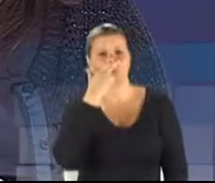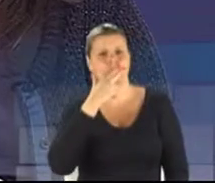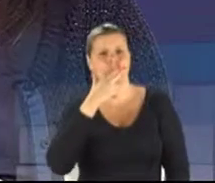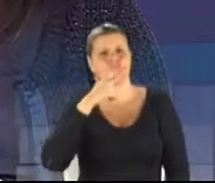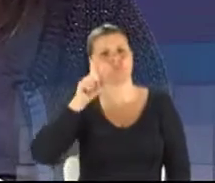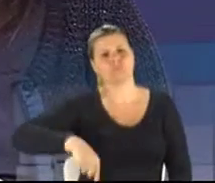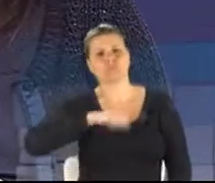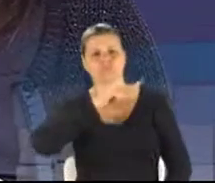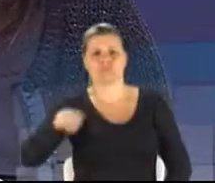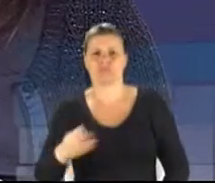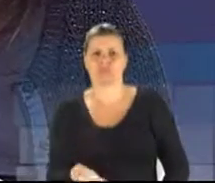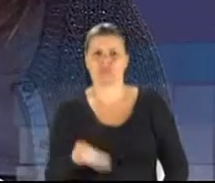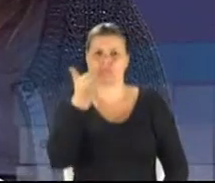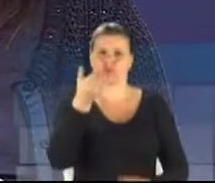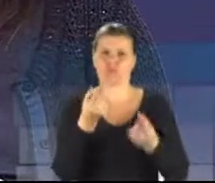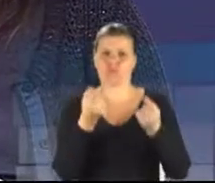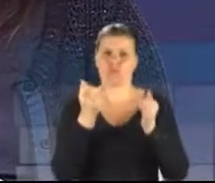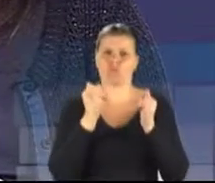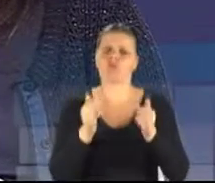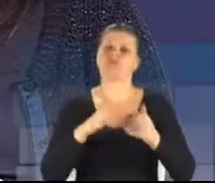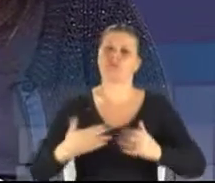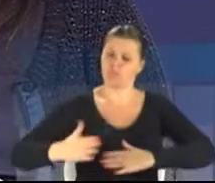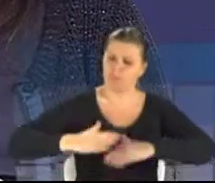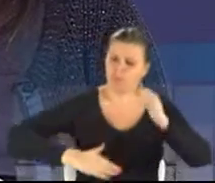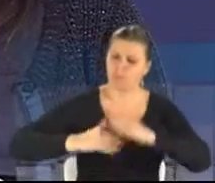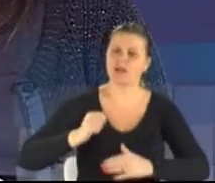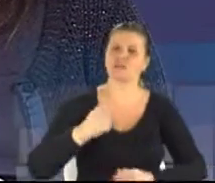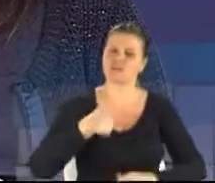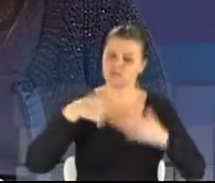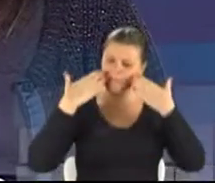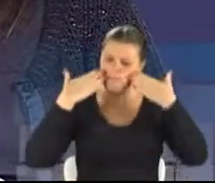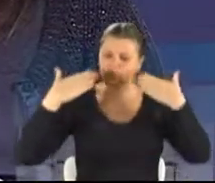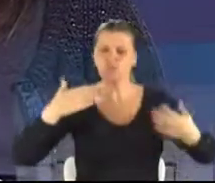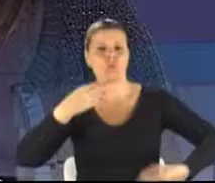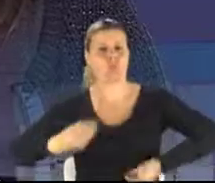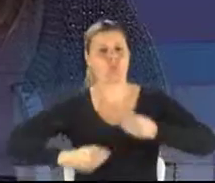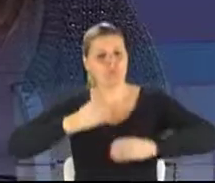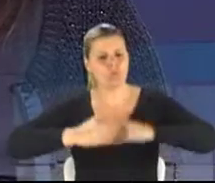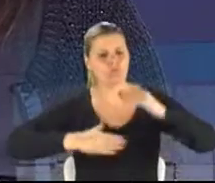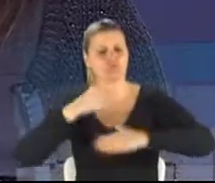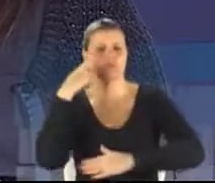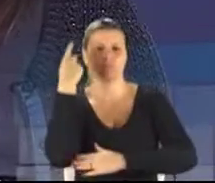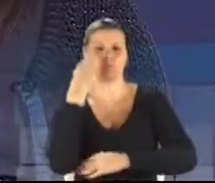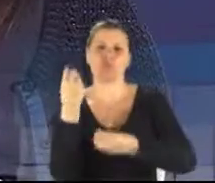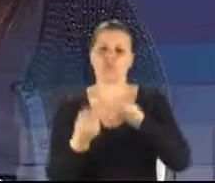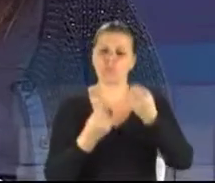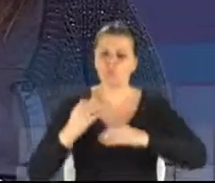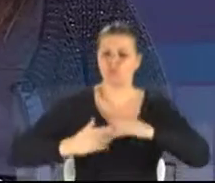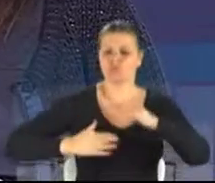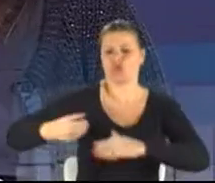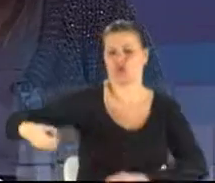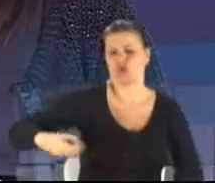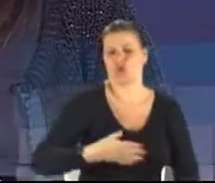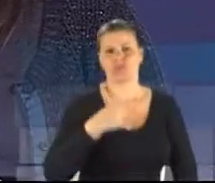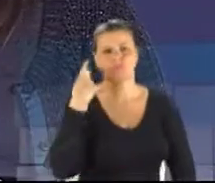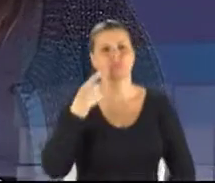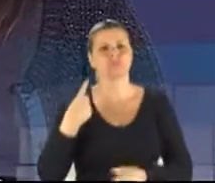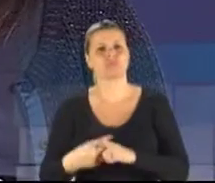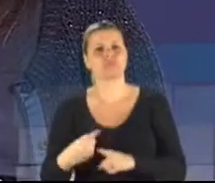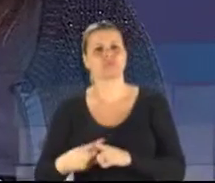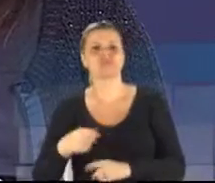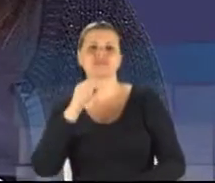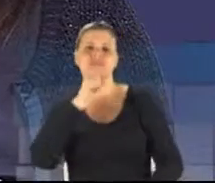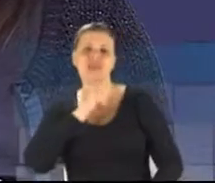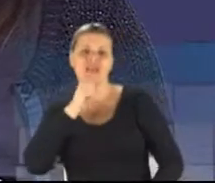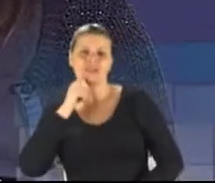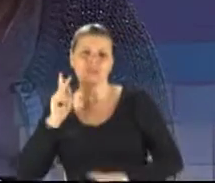revogado então é na prática a gente mostra como que se constrói a política como se constrói a nova política porque os velhos vemm sempre aqui dizer